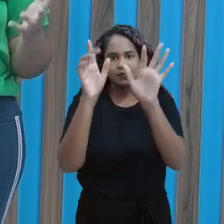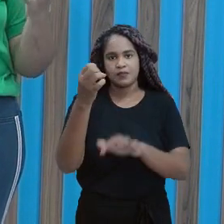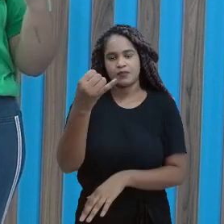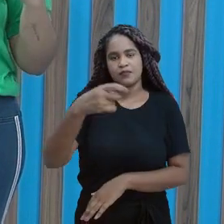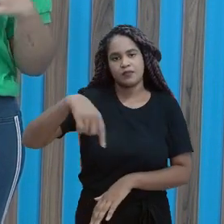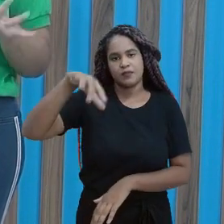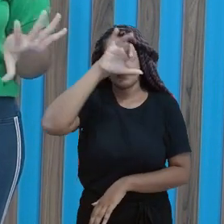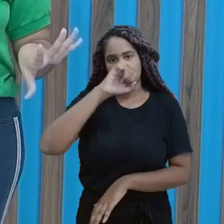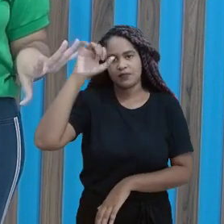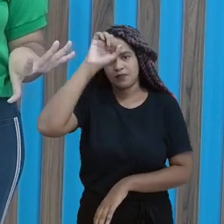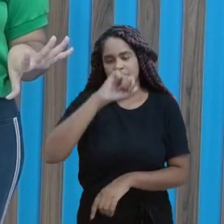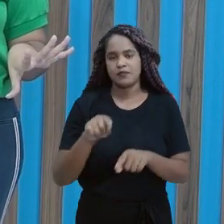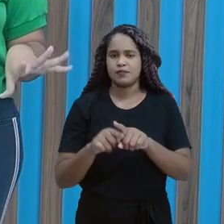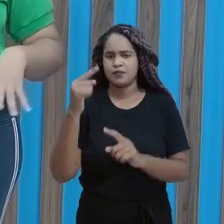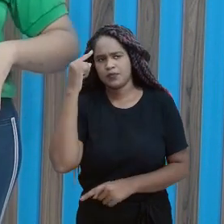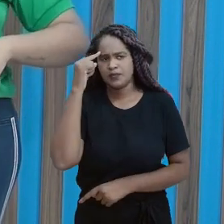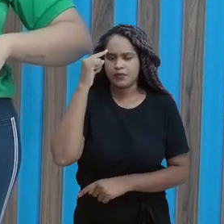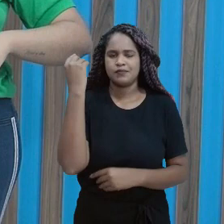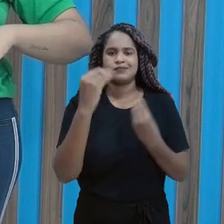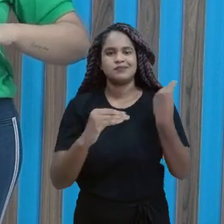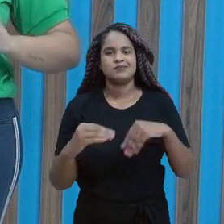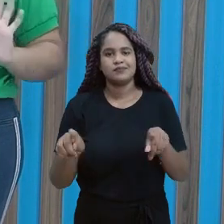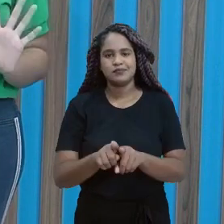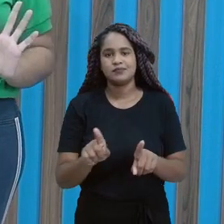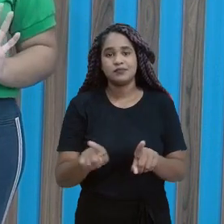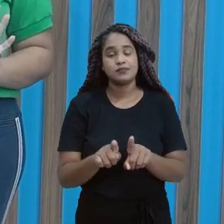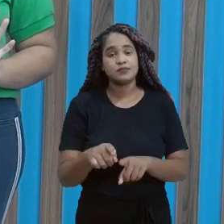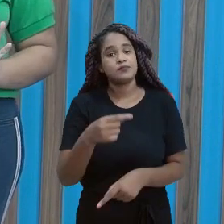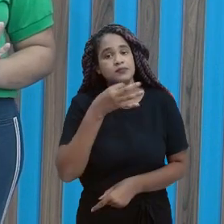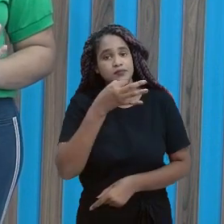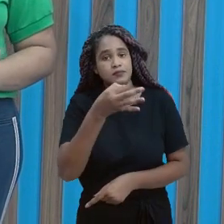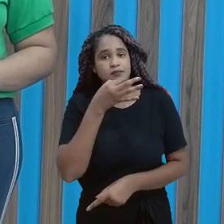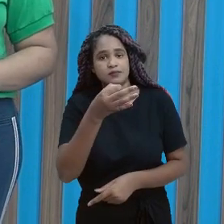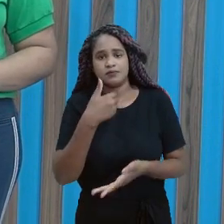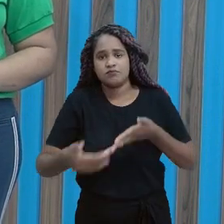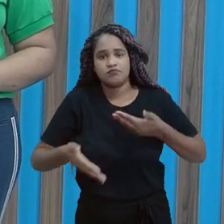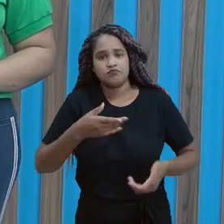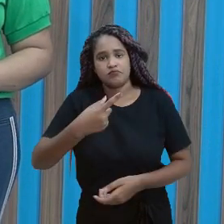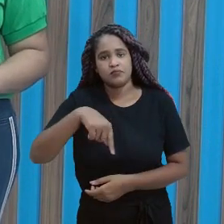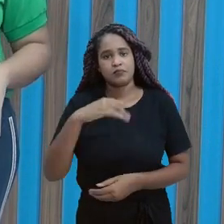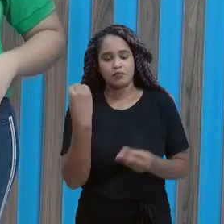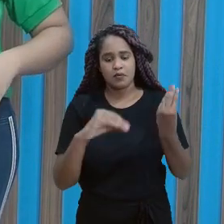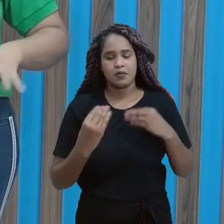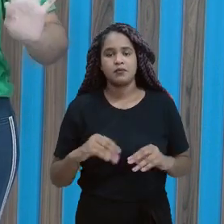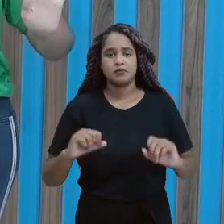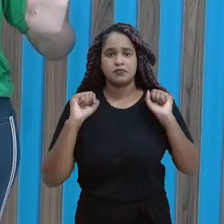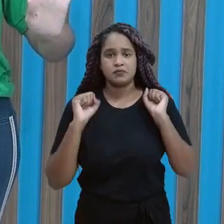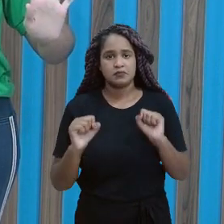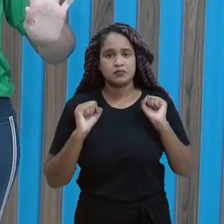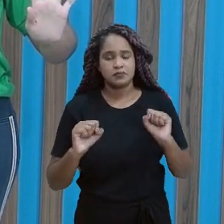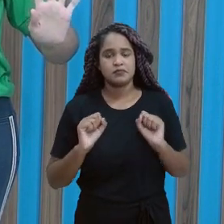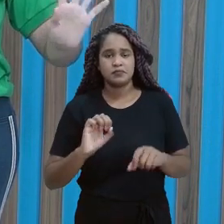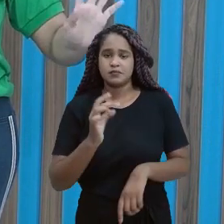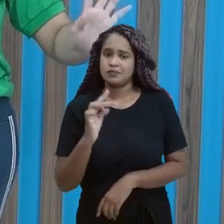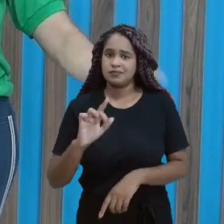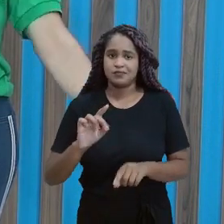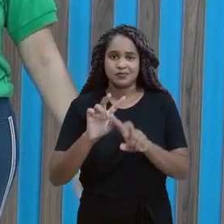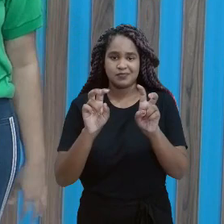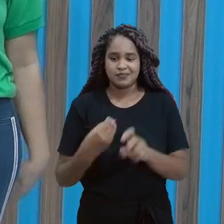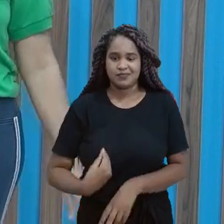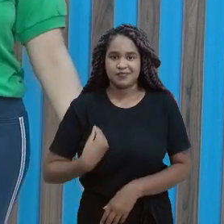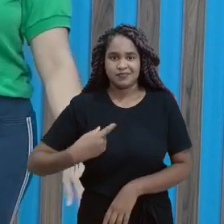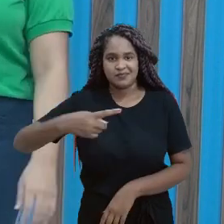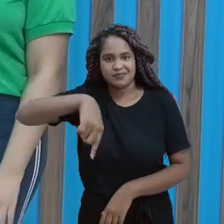a aula e tirar dúvidas também, ou apontar algum comentário que vocês queiram fazer sobre o assunto ou sobre a vida de vocês, por que não,